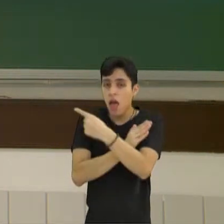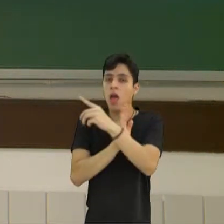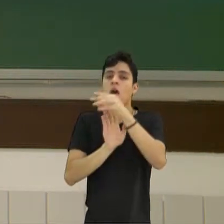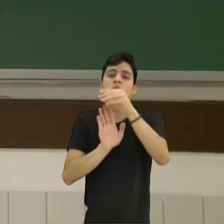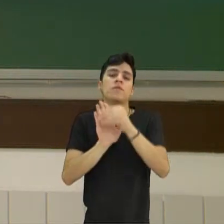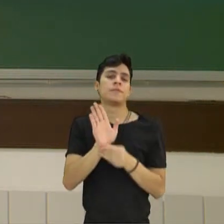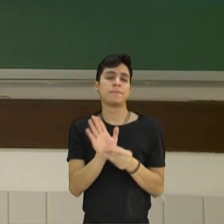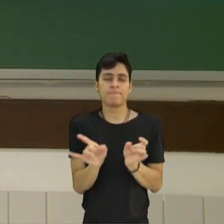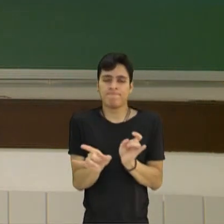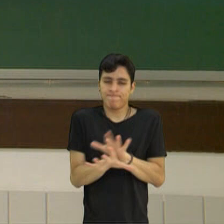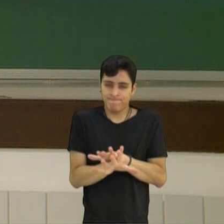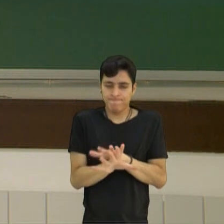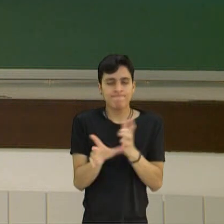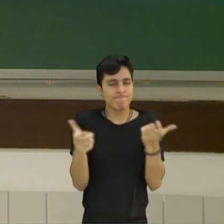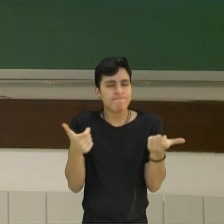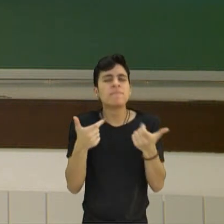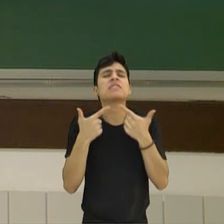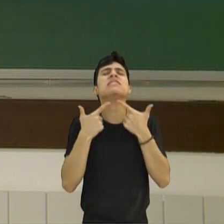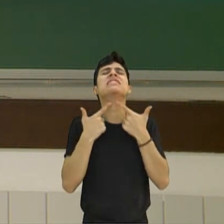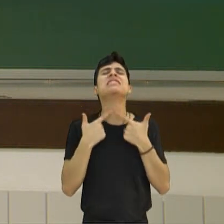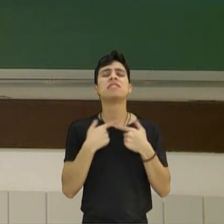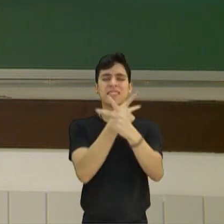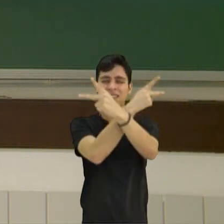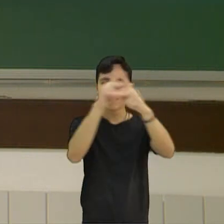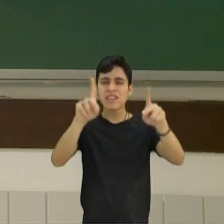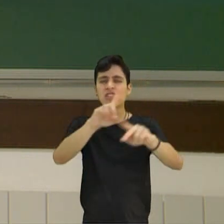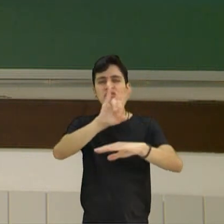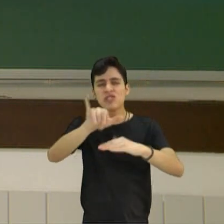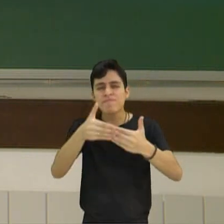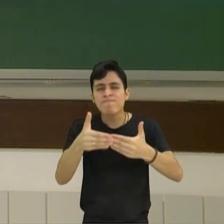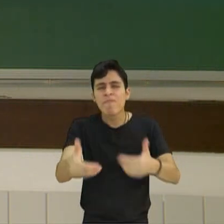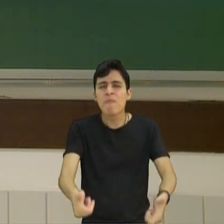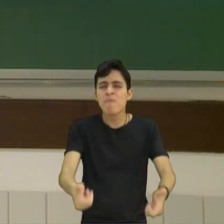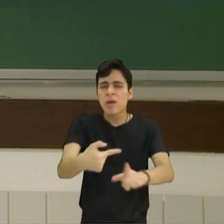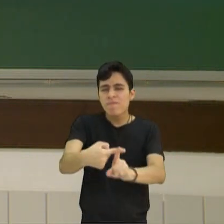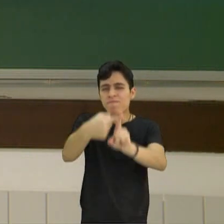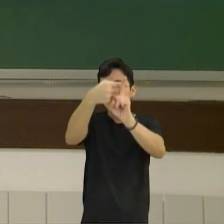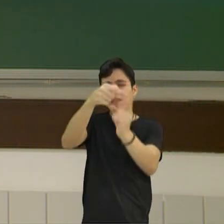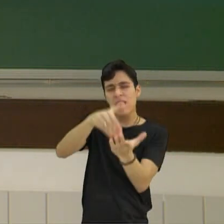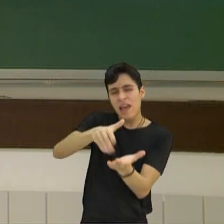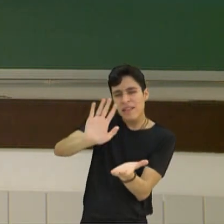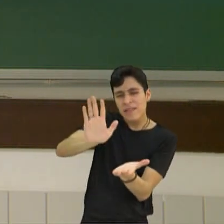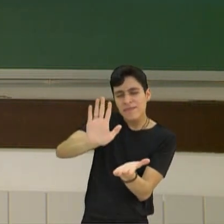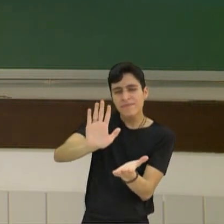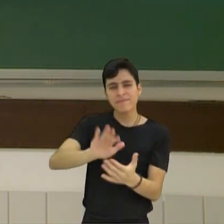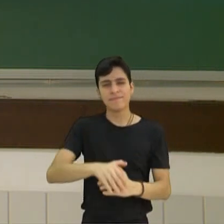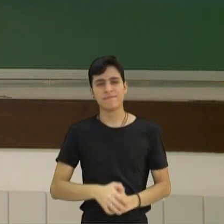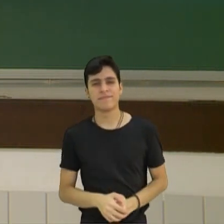Estamos no fim. Desejo a você dias melhores, continue bem e até a próxima!